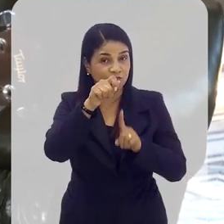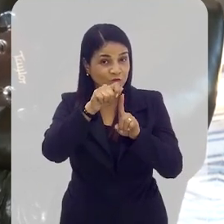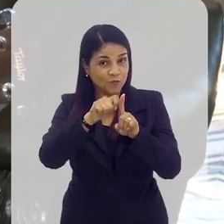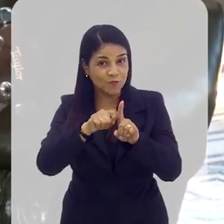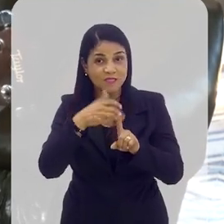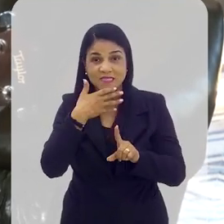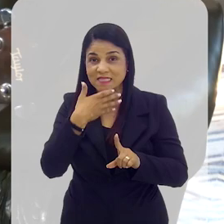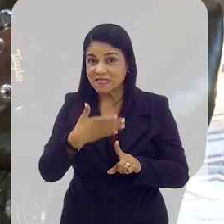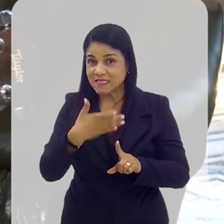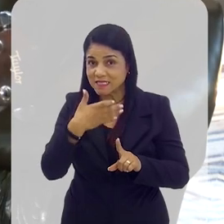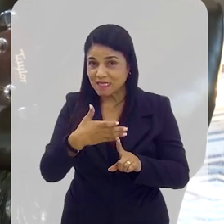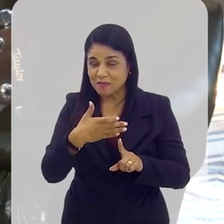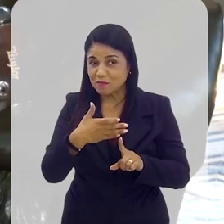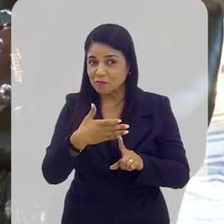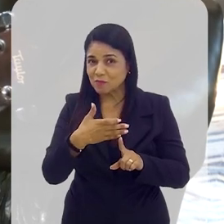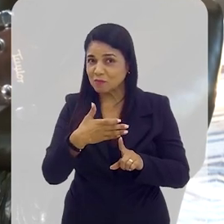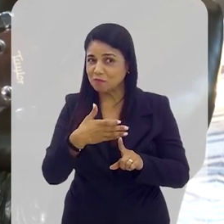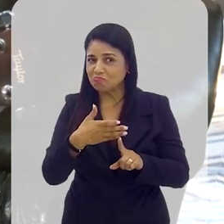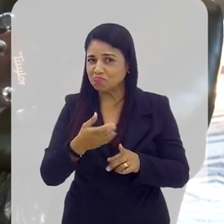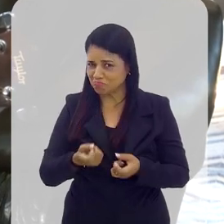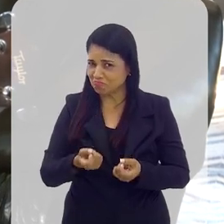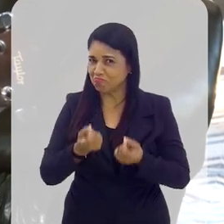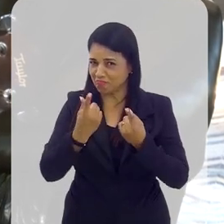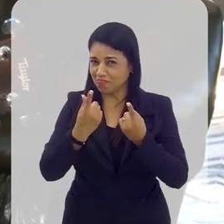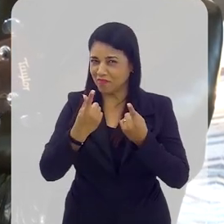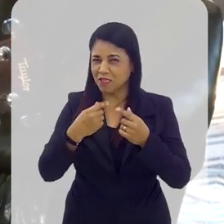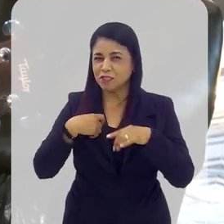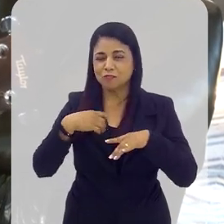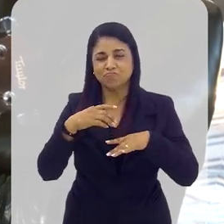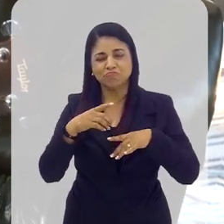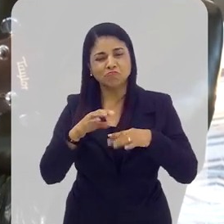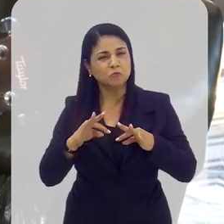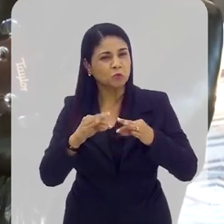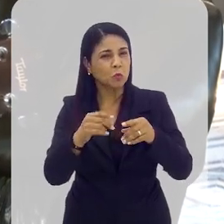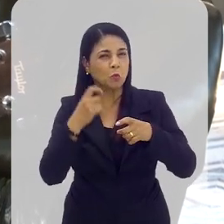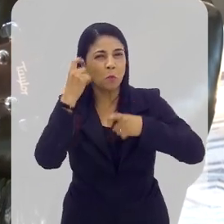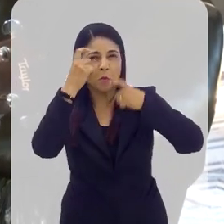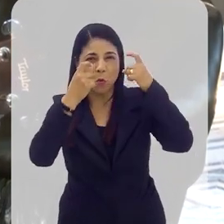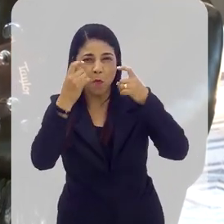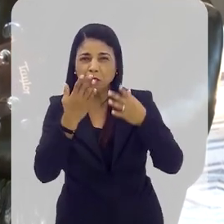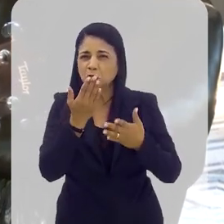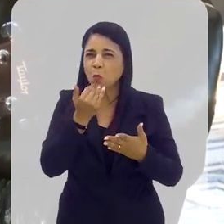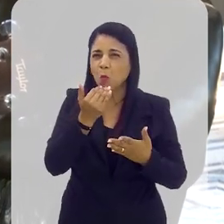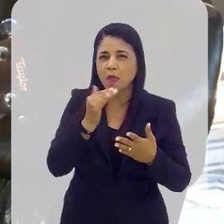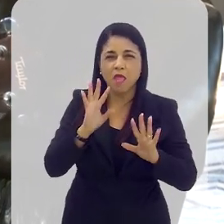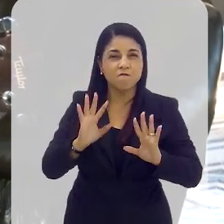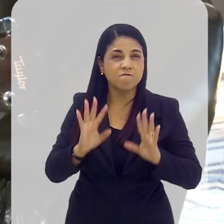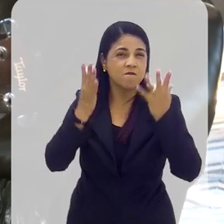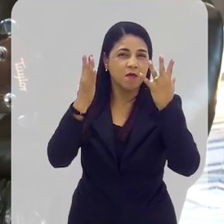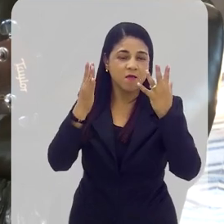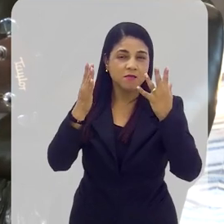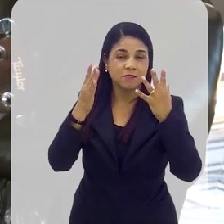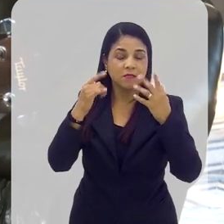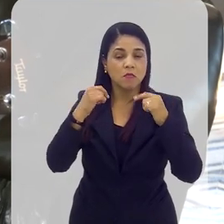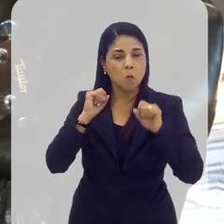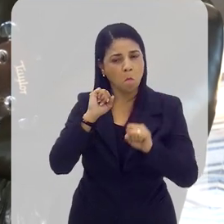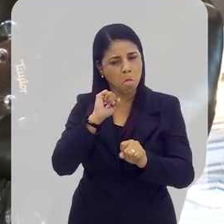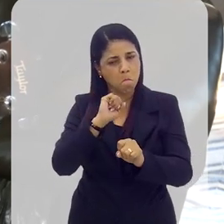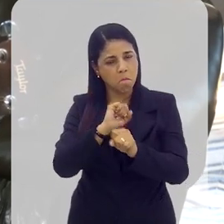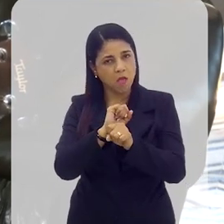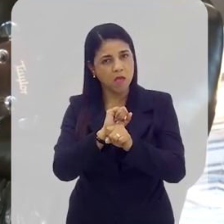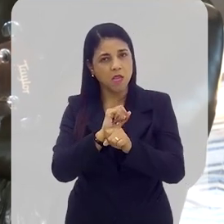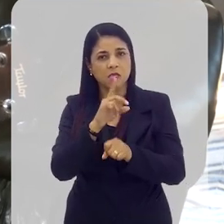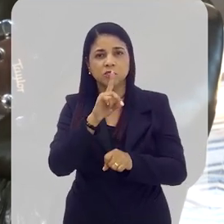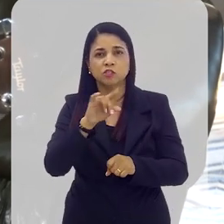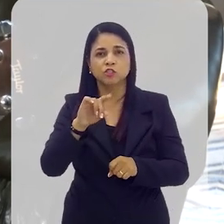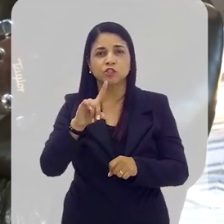Tão sugestivo compor, não é. Não é, porque a gente está preocupado em tanta comida, tanta coisa que a gente vai fazer. E eu